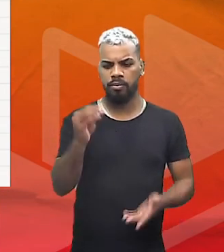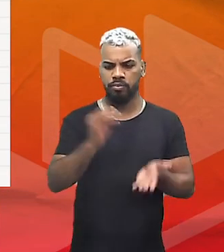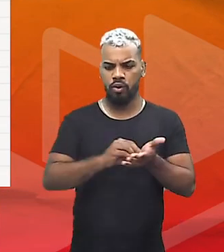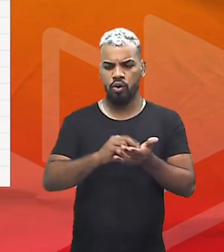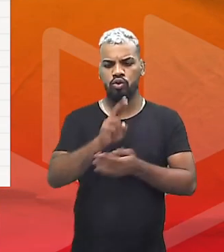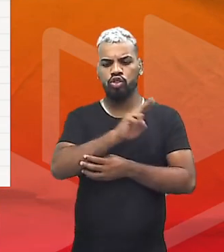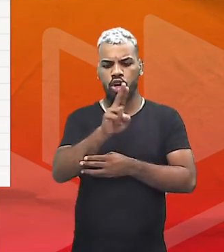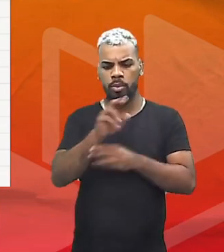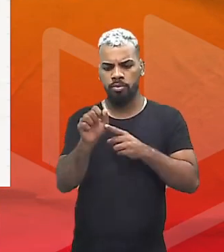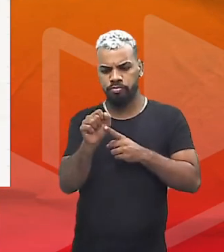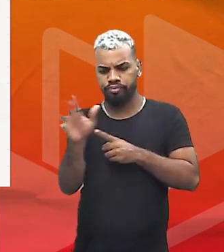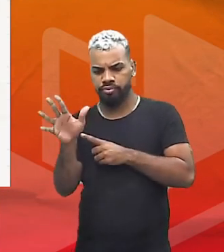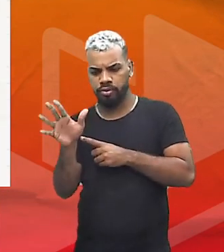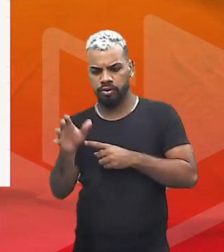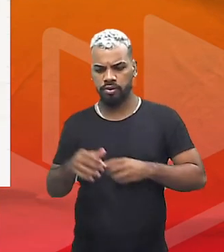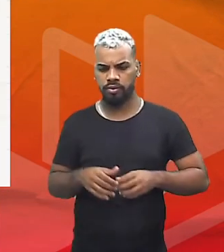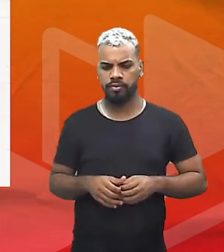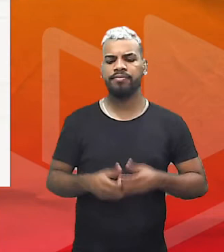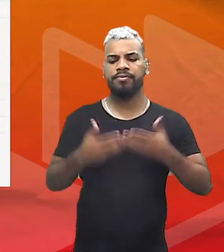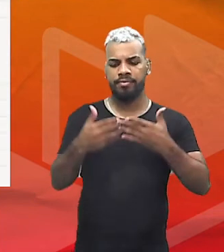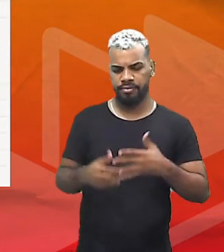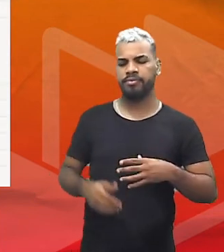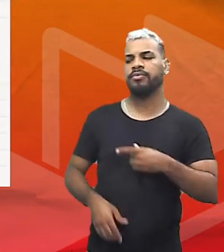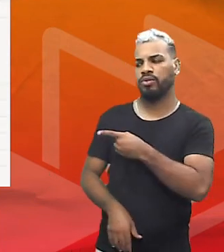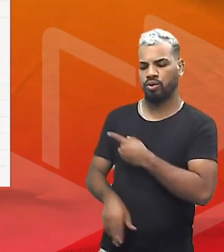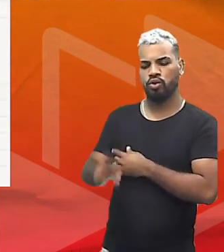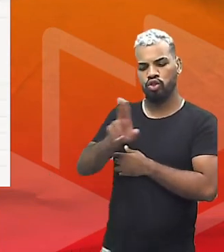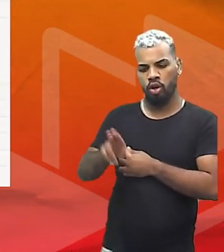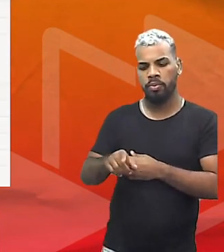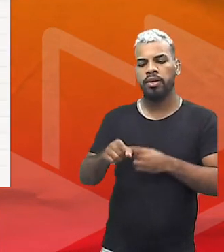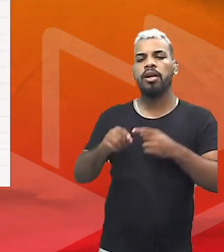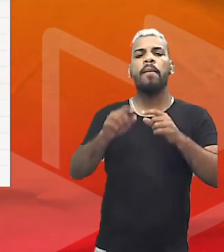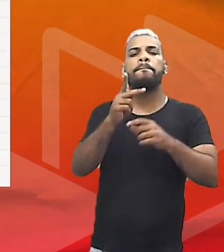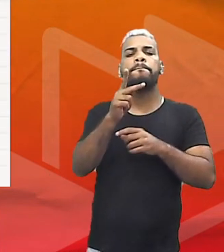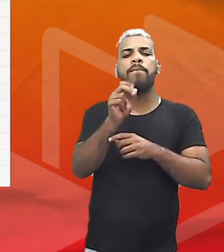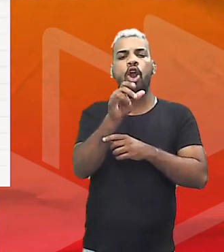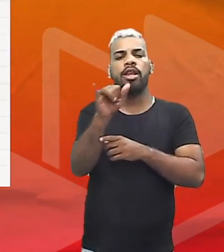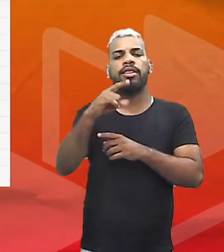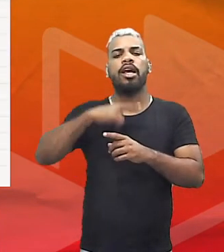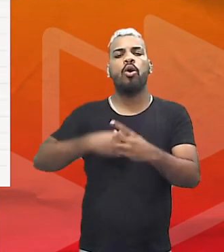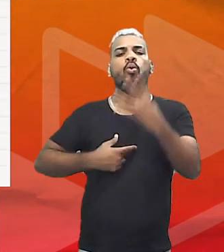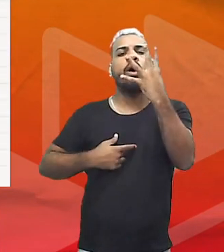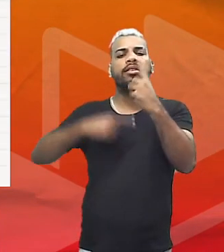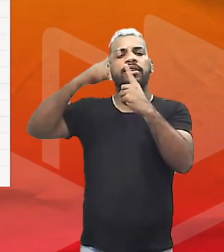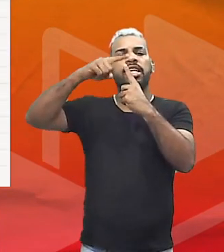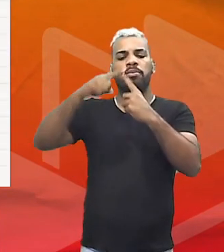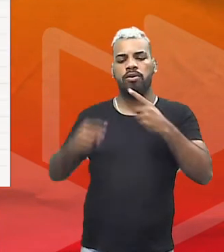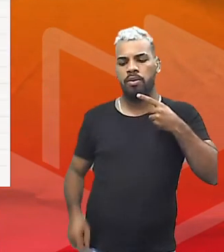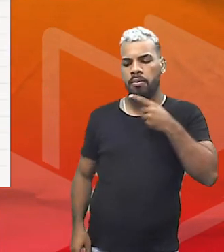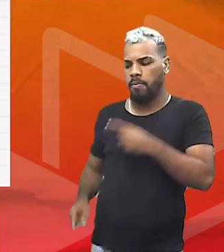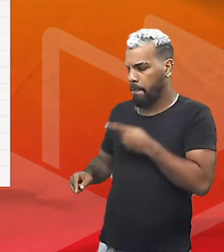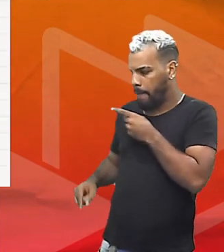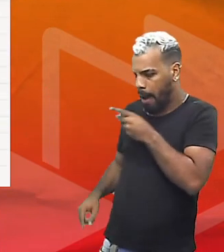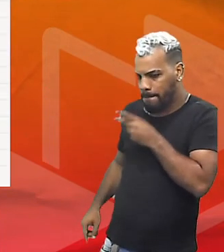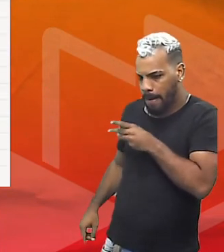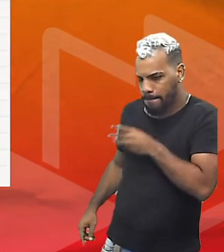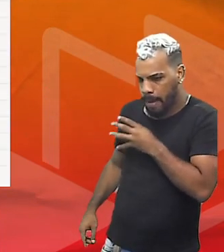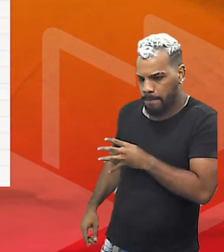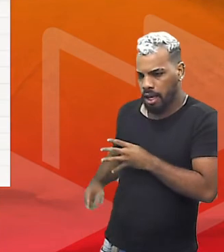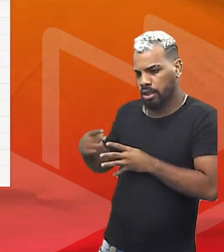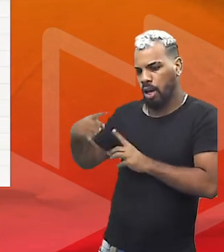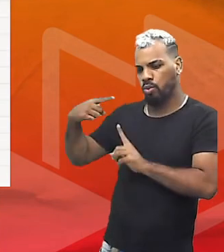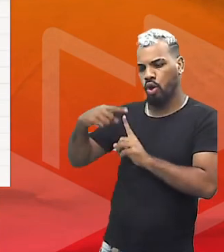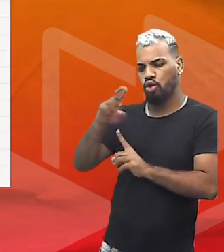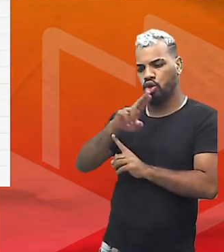são os quatro pol beleza aí veja depois que você lembra de tudo isso lembrem que a questão tá perguntando